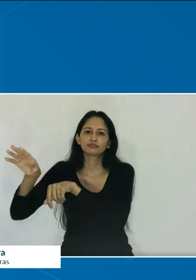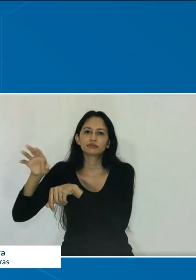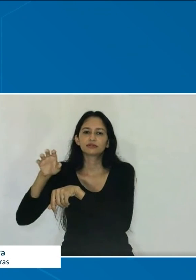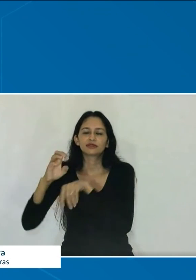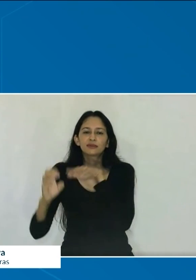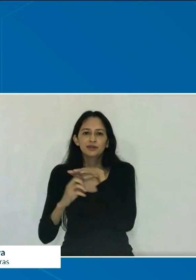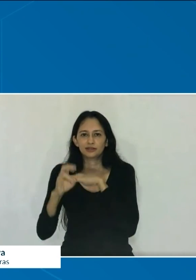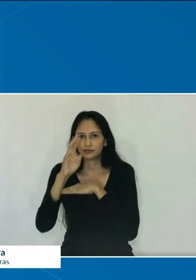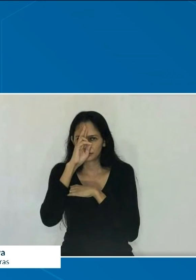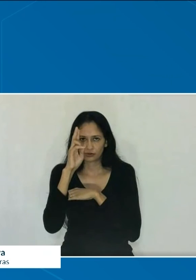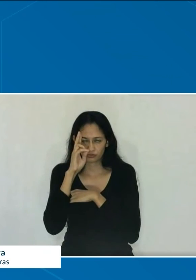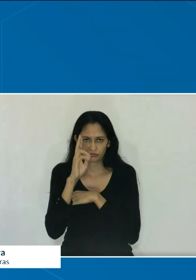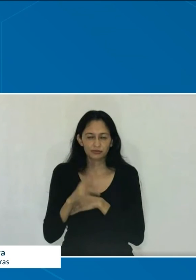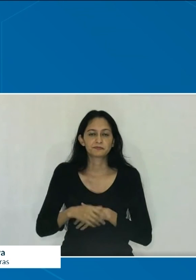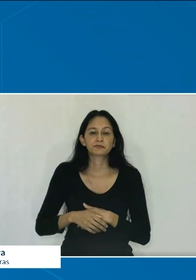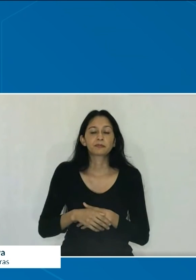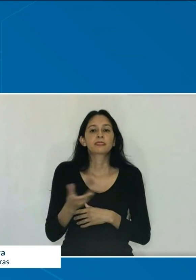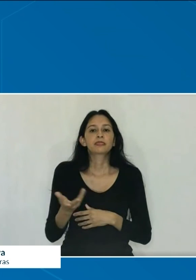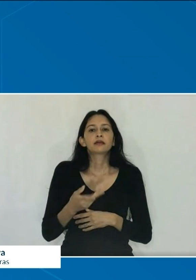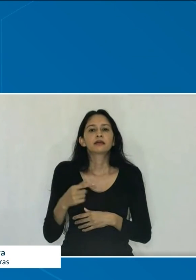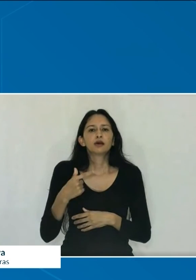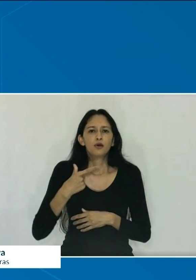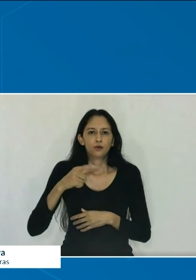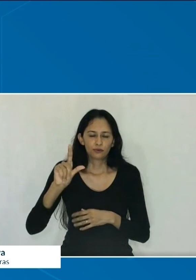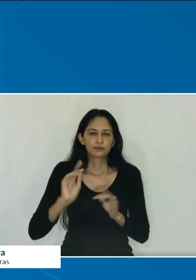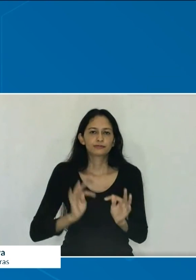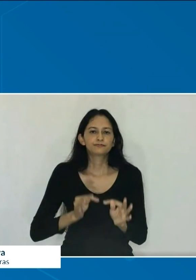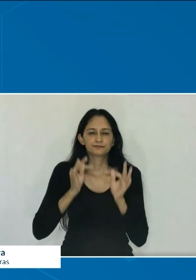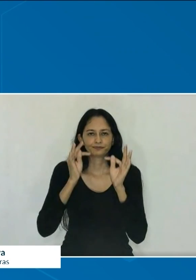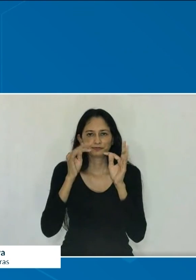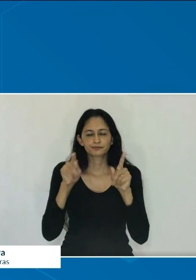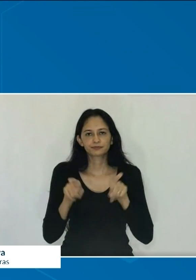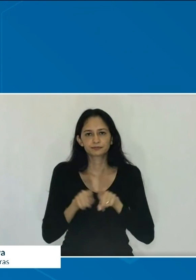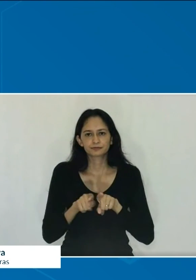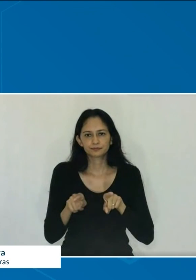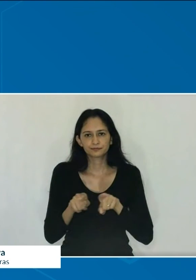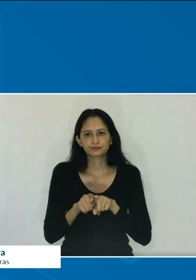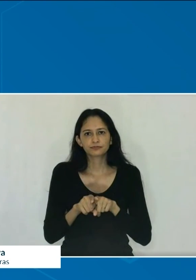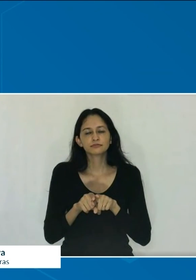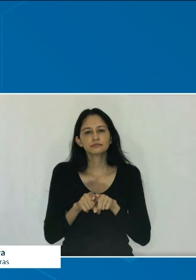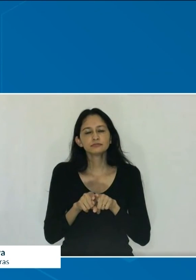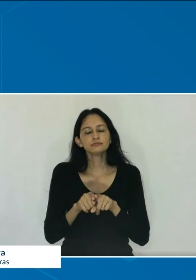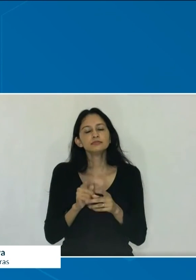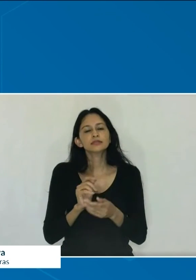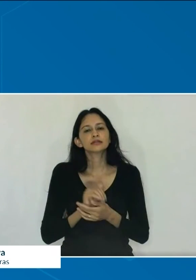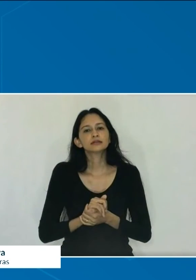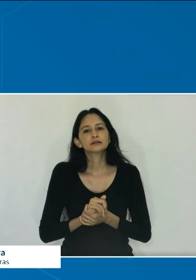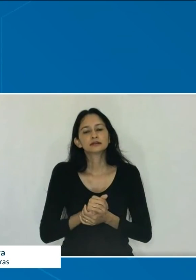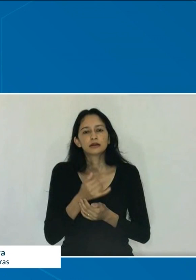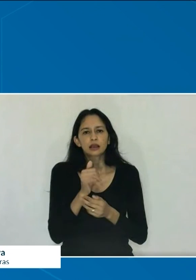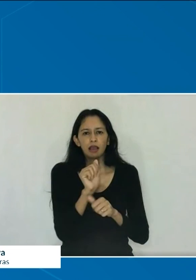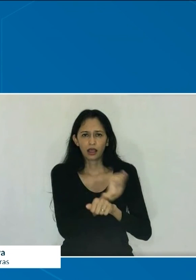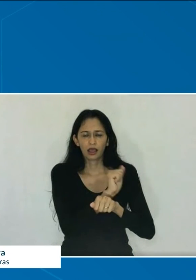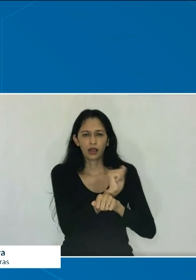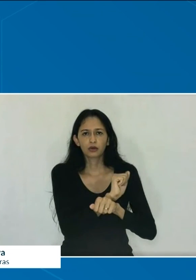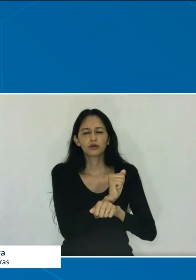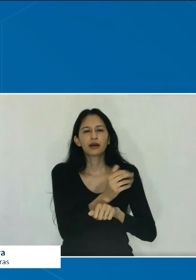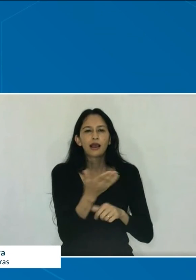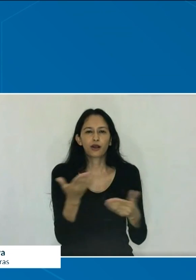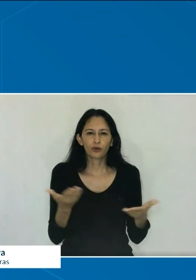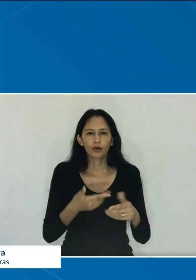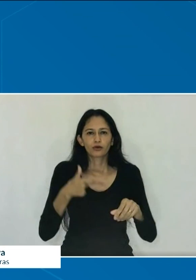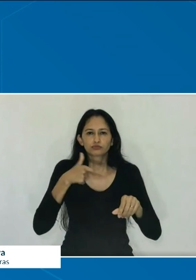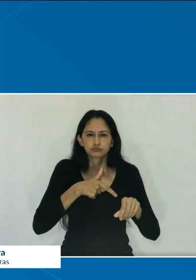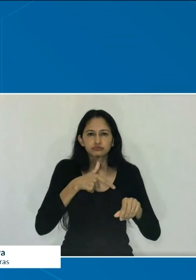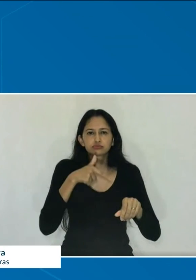um tema bem interessante, em especial para o transporte de carga, é a questão dos combustíveis sustentáveis, combustíveis, biocombustíveis, né?